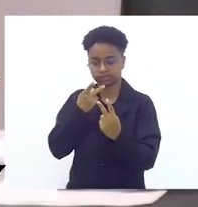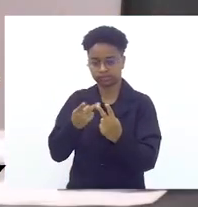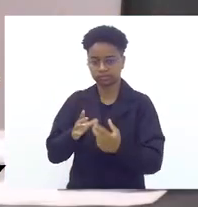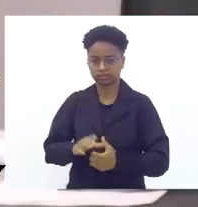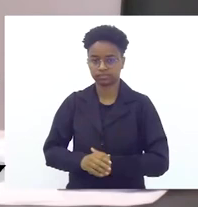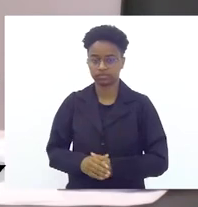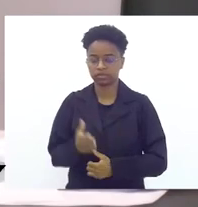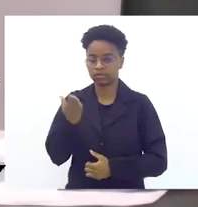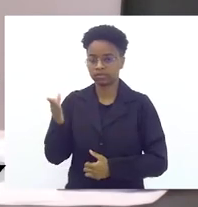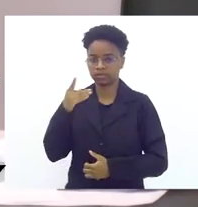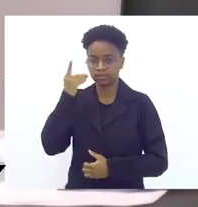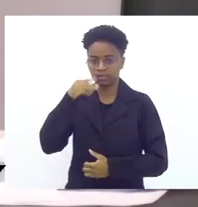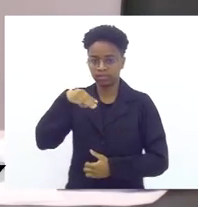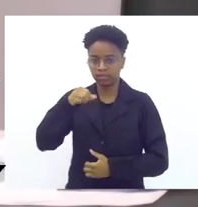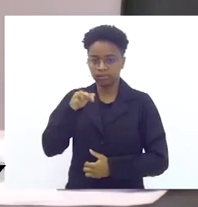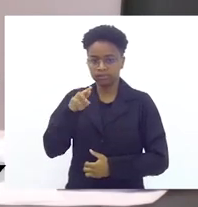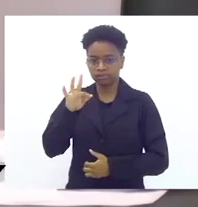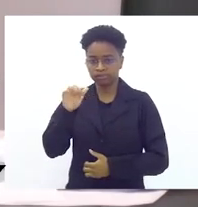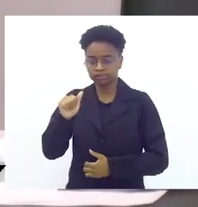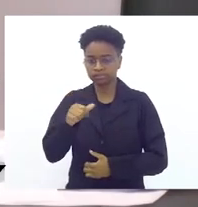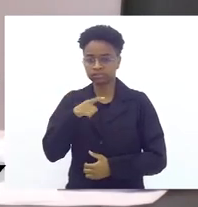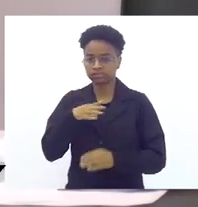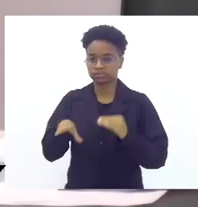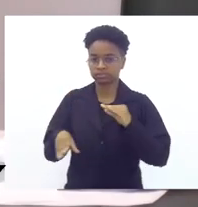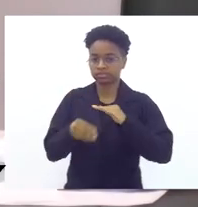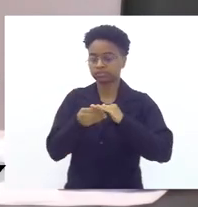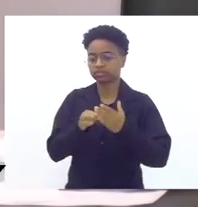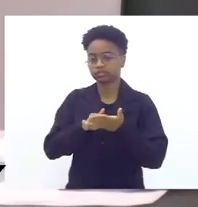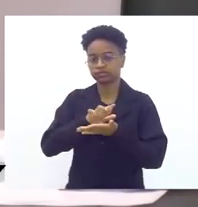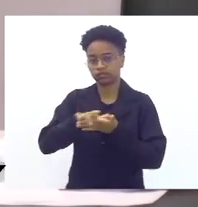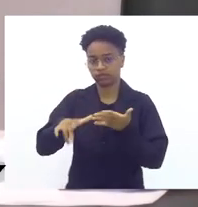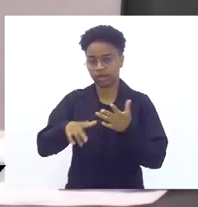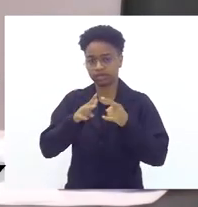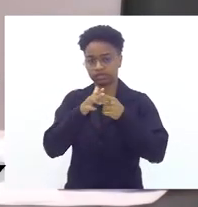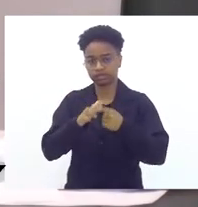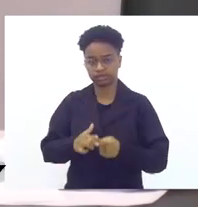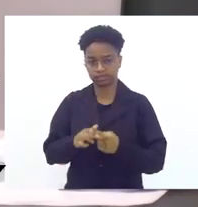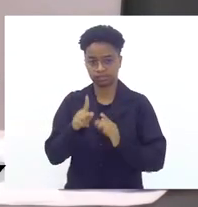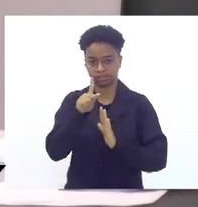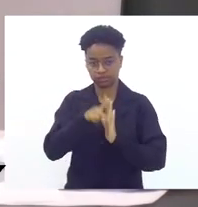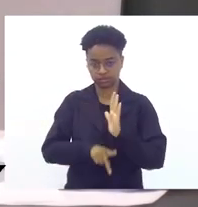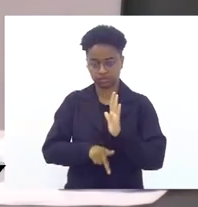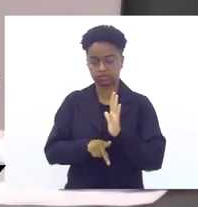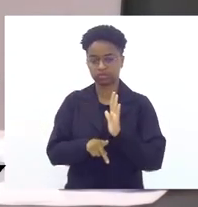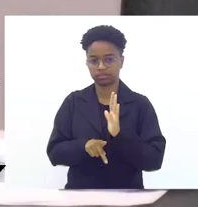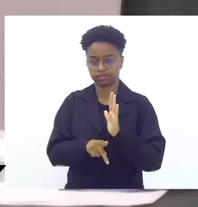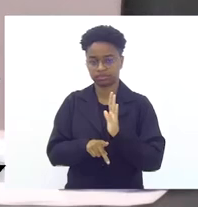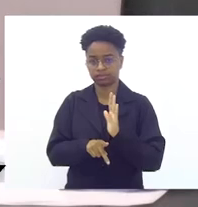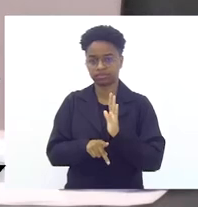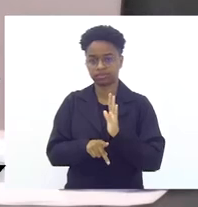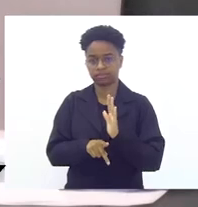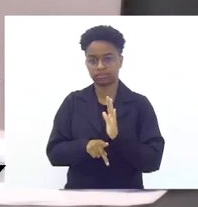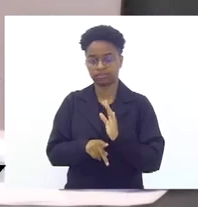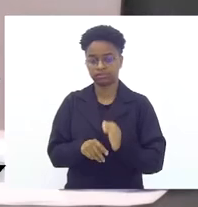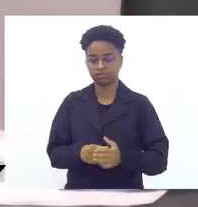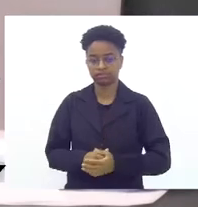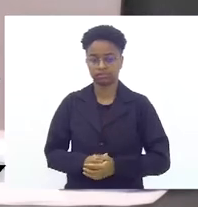Marta Rocha ela fez várias emendas que a perfeição o projeto e ela é